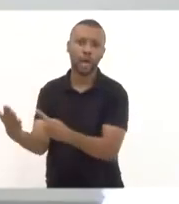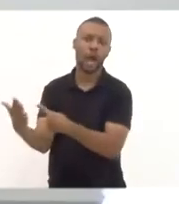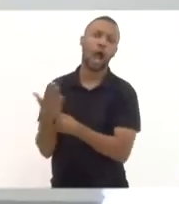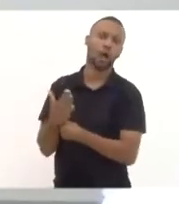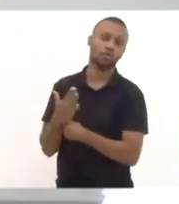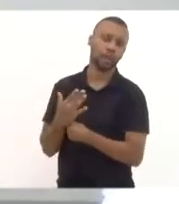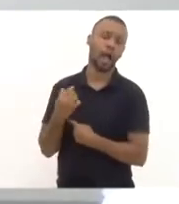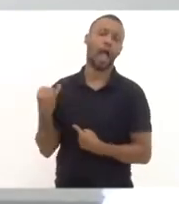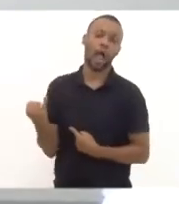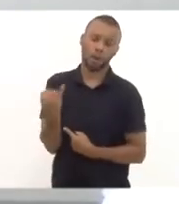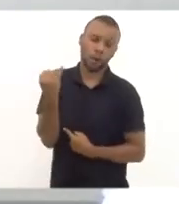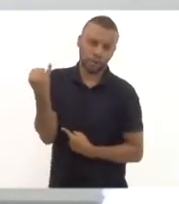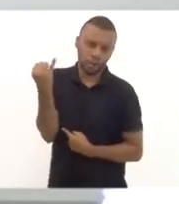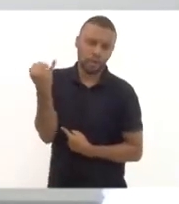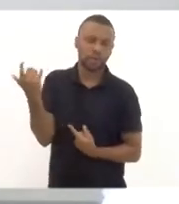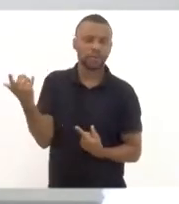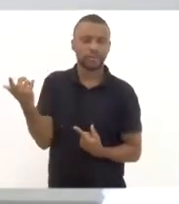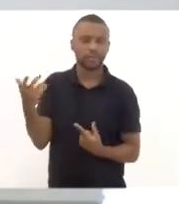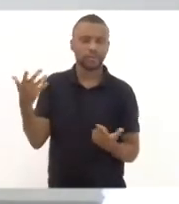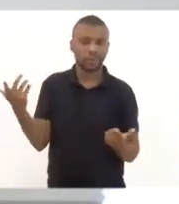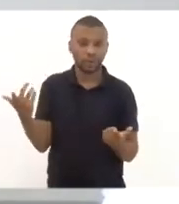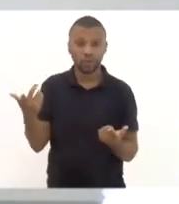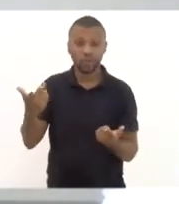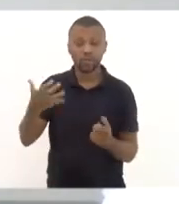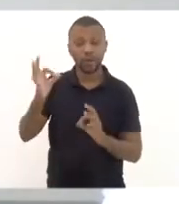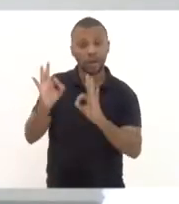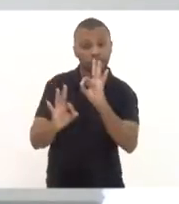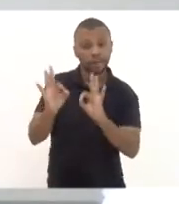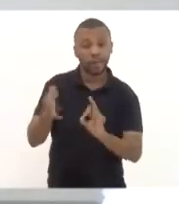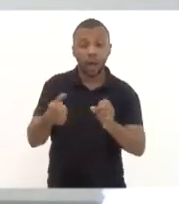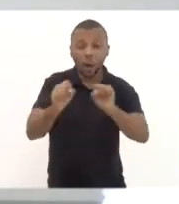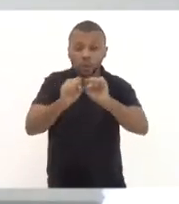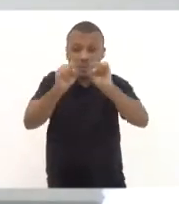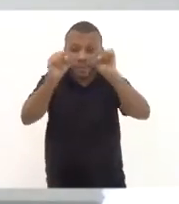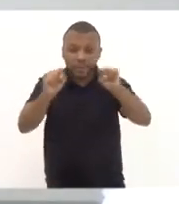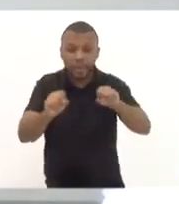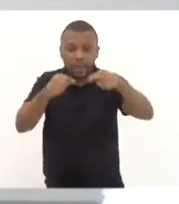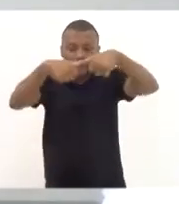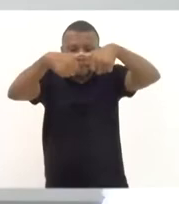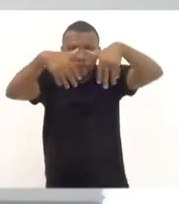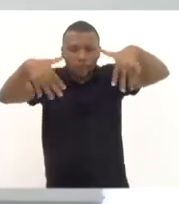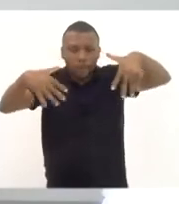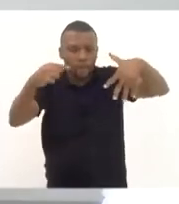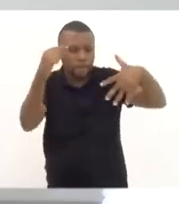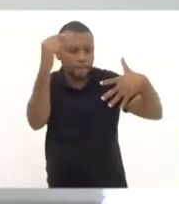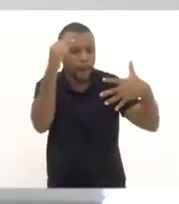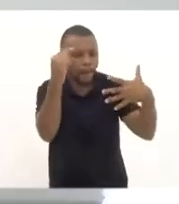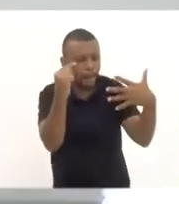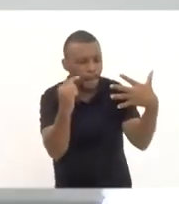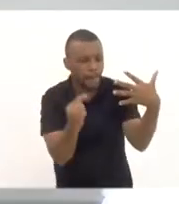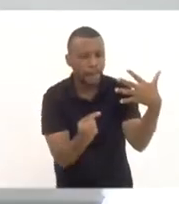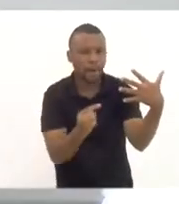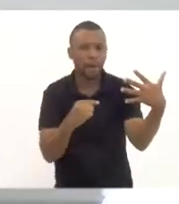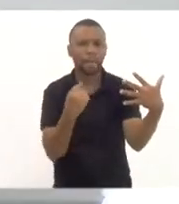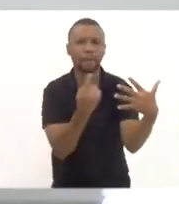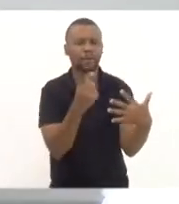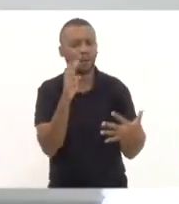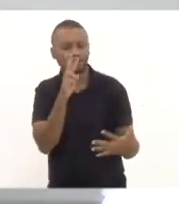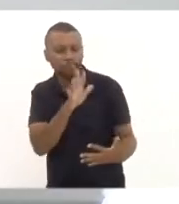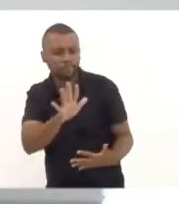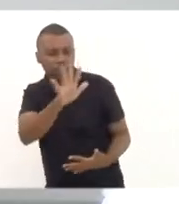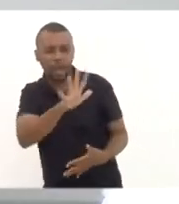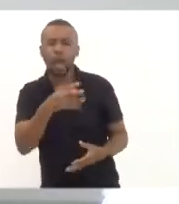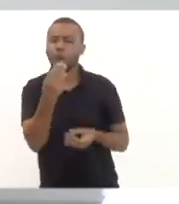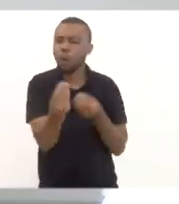Ou seja é fazer a sistematização de tudo isto entendeu exatamente a gente ver como é que